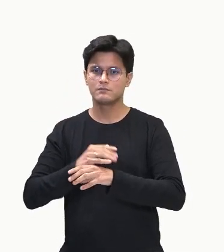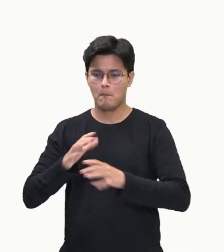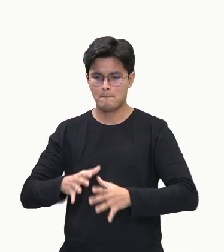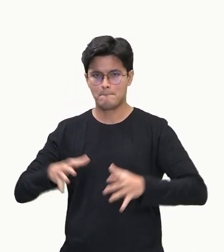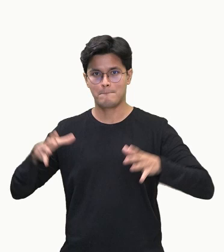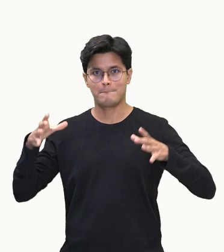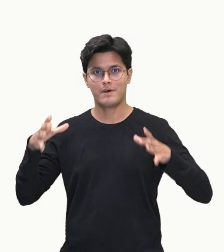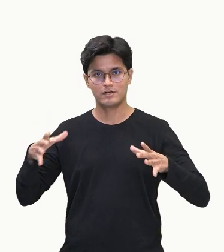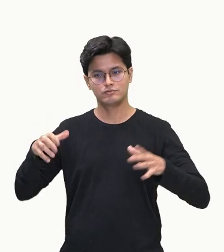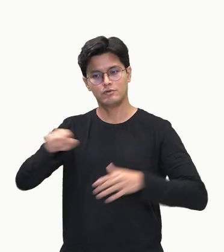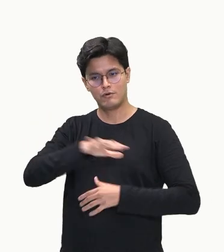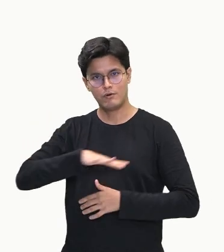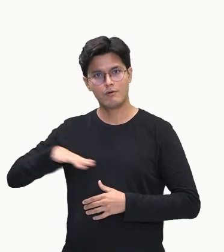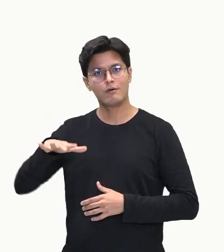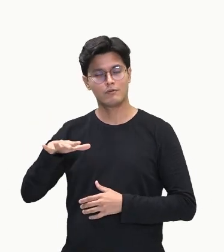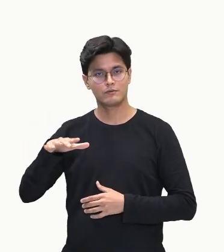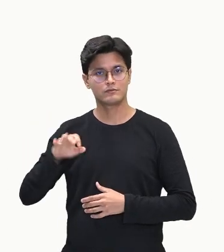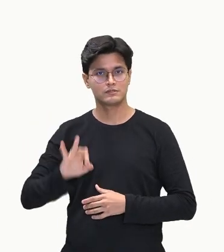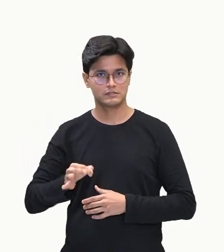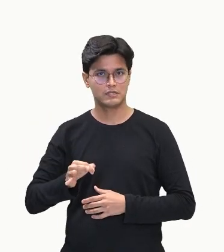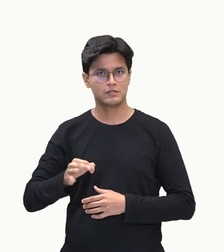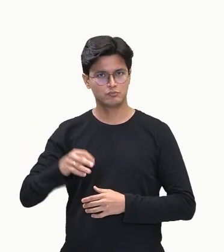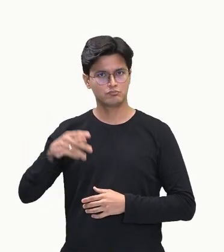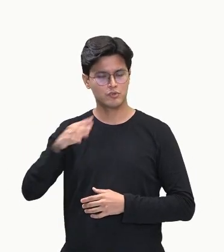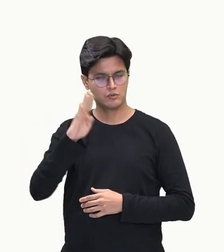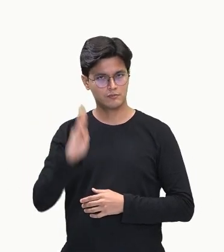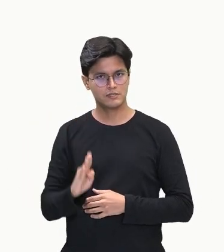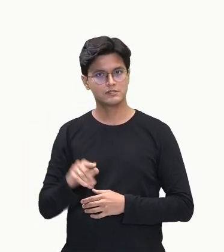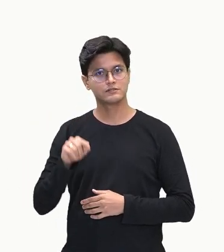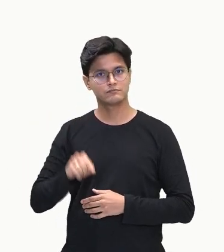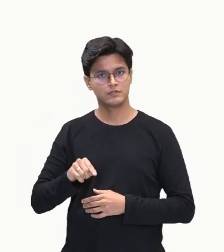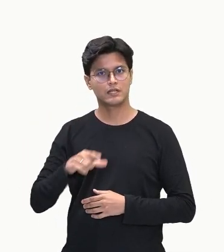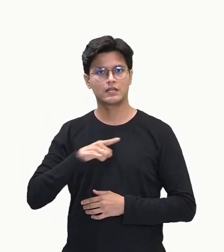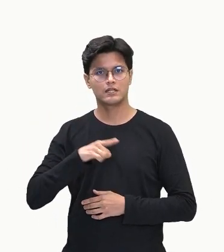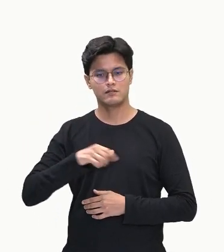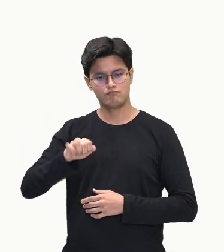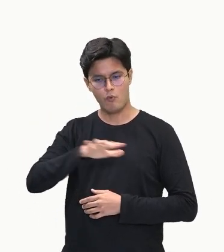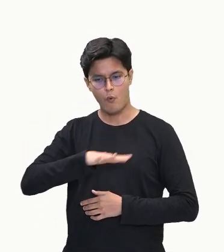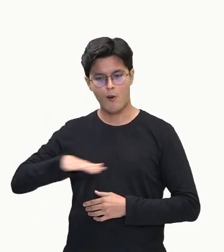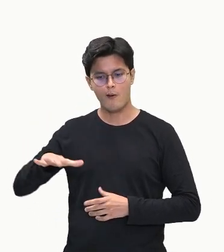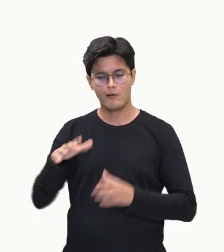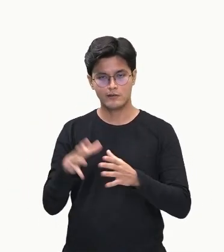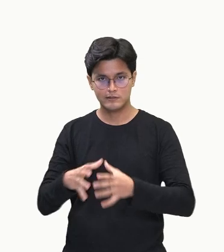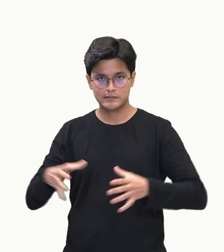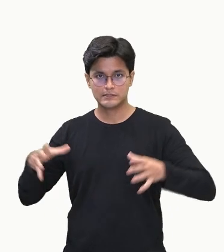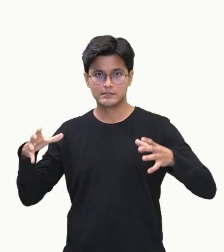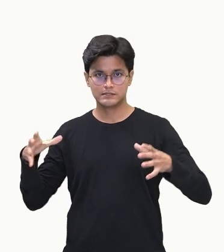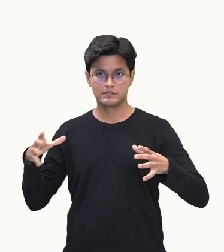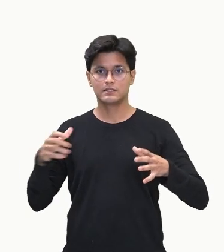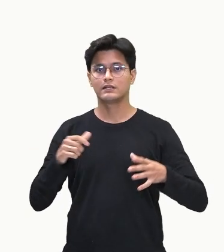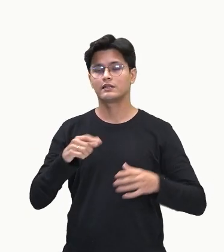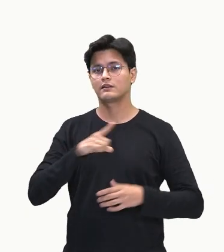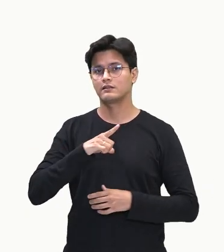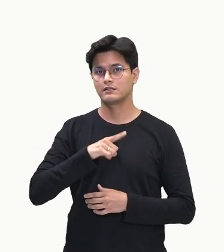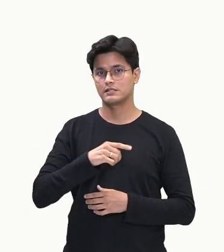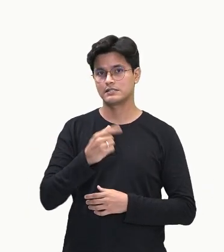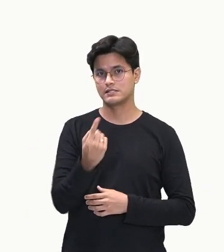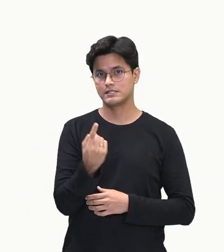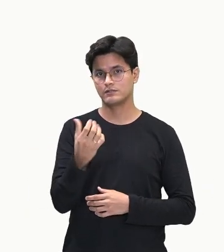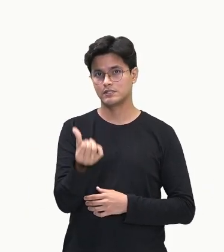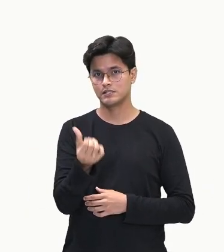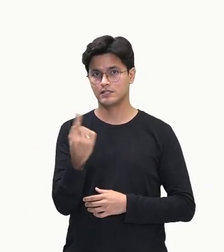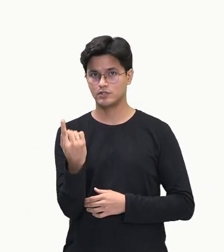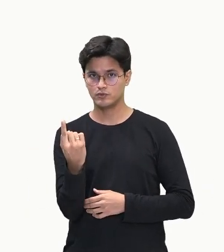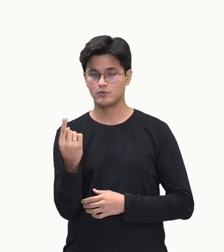área territorial. Então é um município bastante extenso, são mais de 161 mil quilômetros